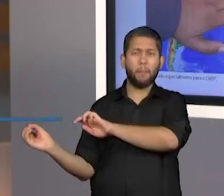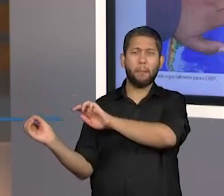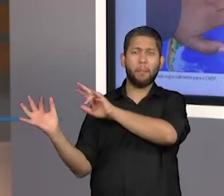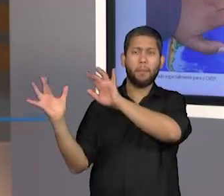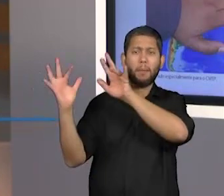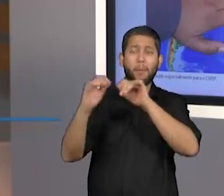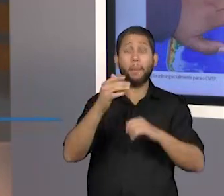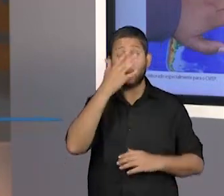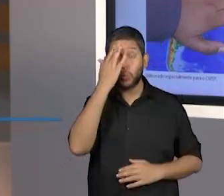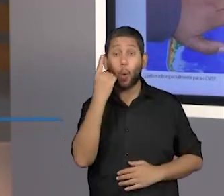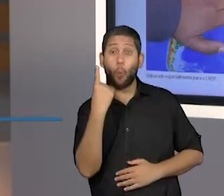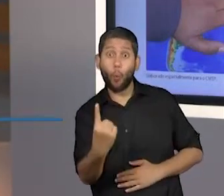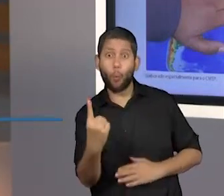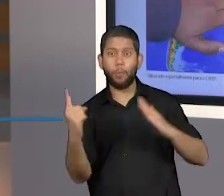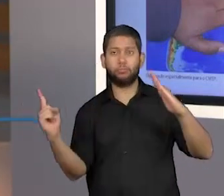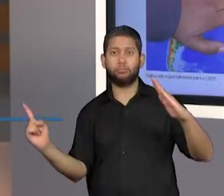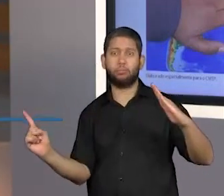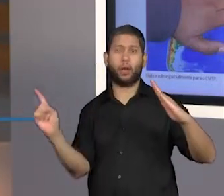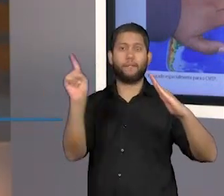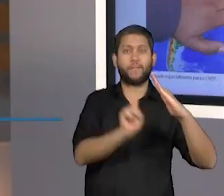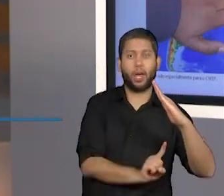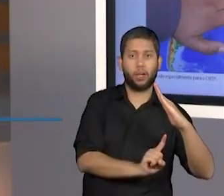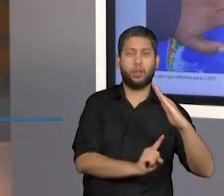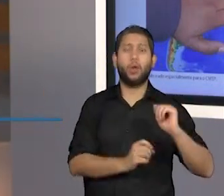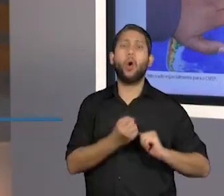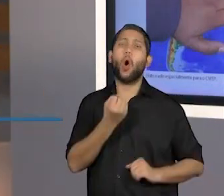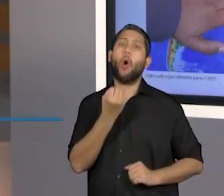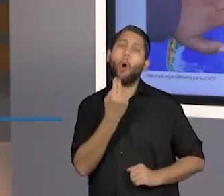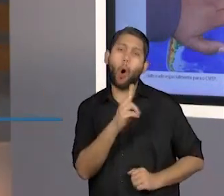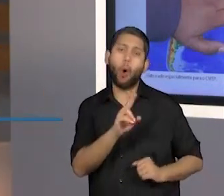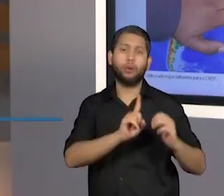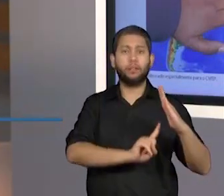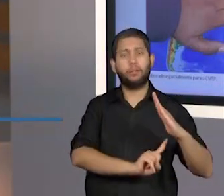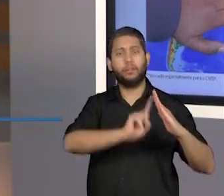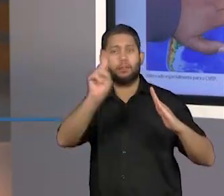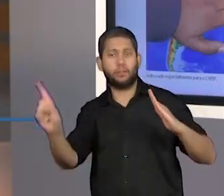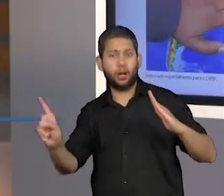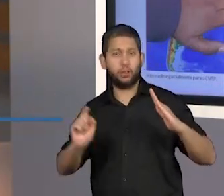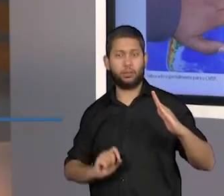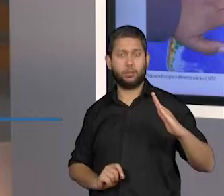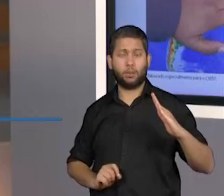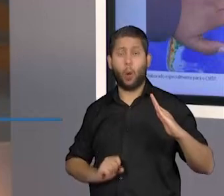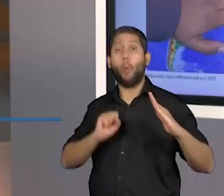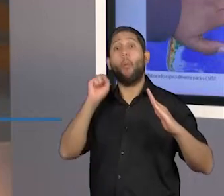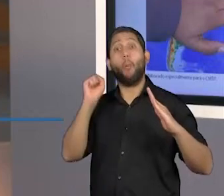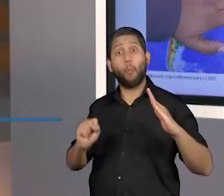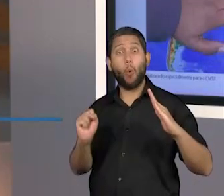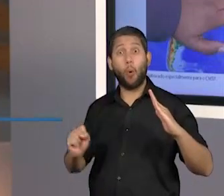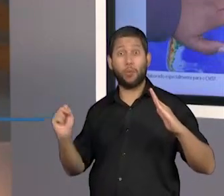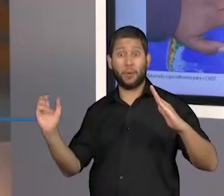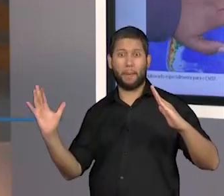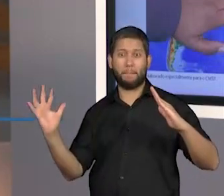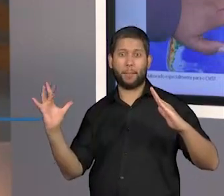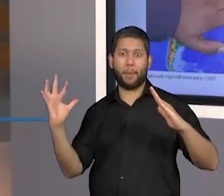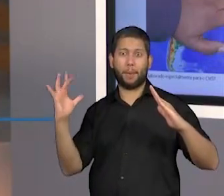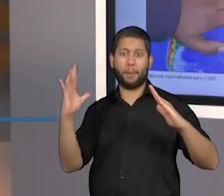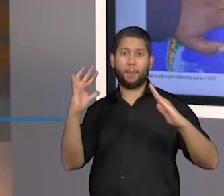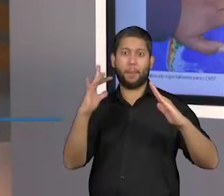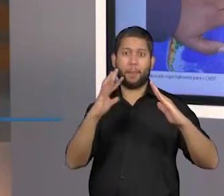um indivíduo, ou de um grupo de pessoas, de indivíduos. Então, vamos lá pensar,